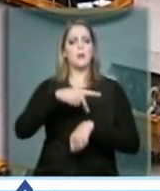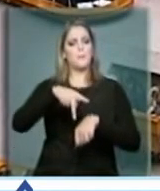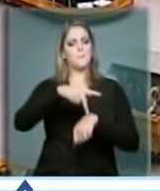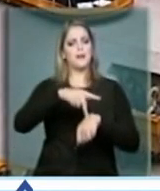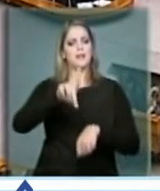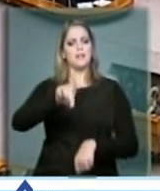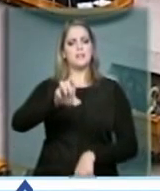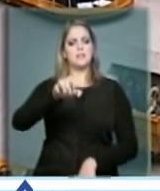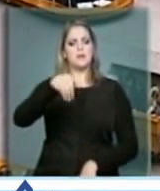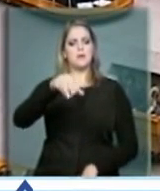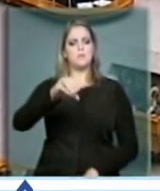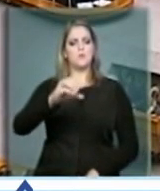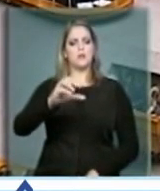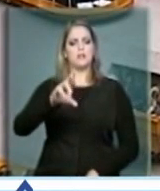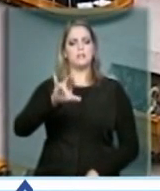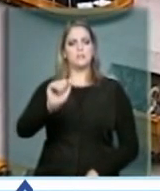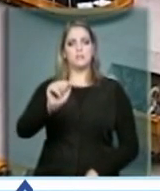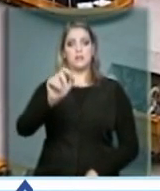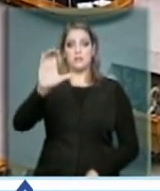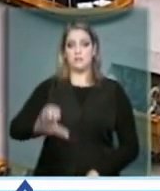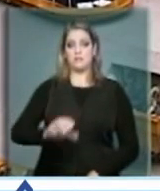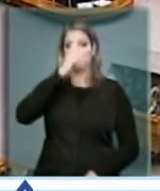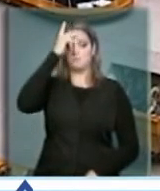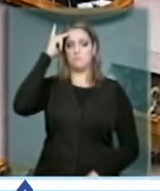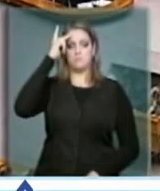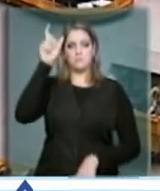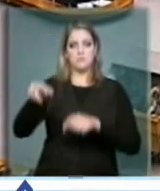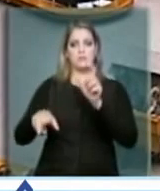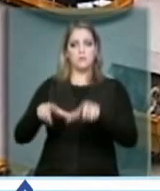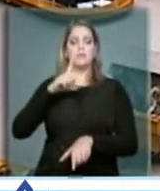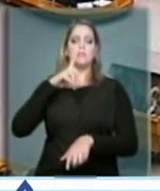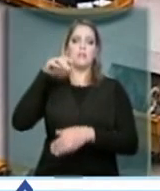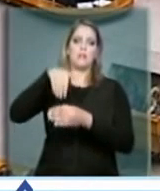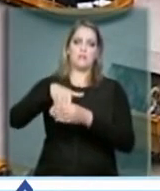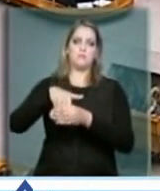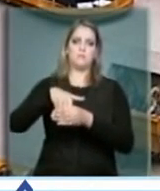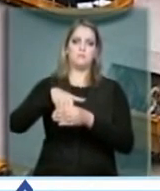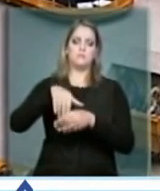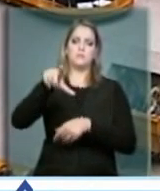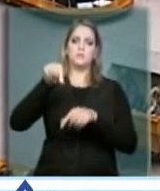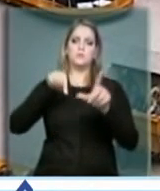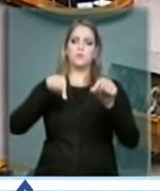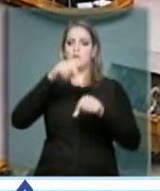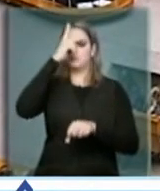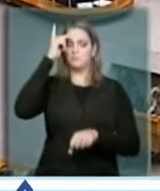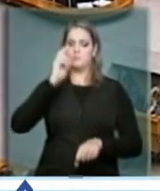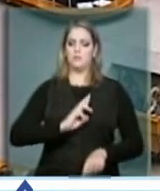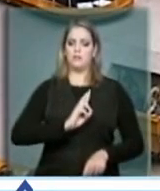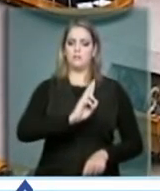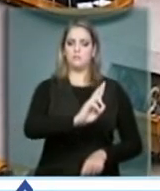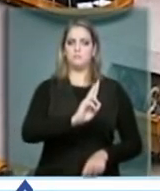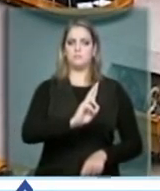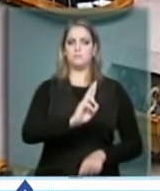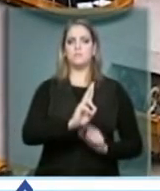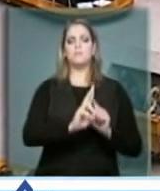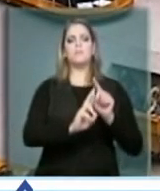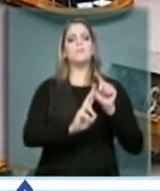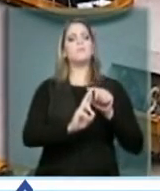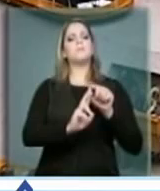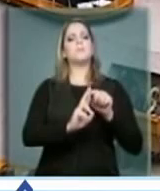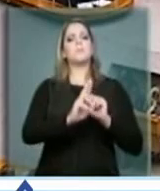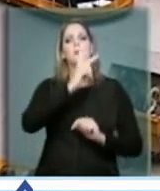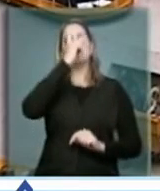soberania dos cidadãos é exercida através de eleições, cabendo aos ungidos pelo voto popular fixar a